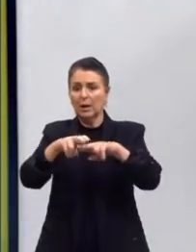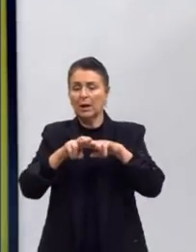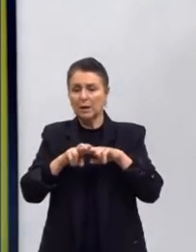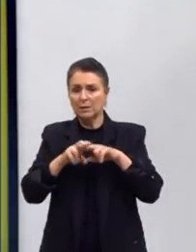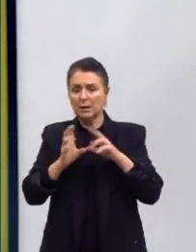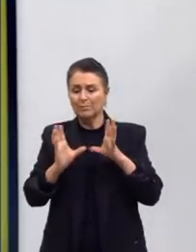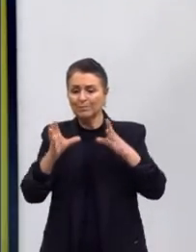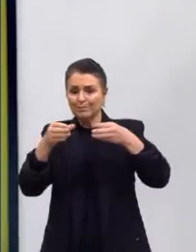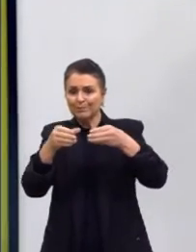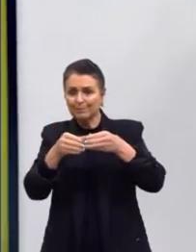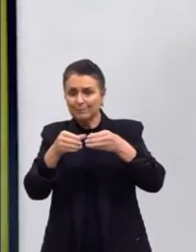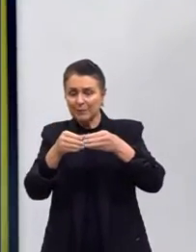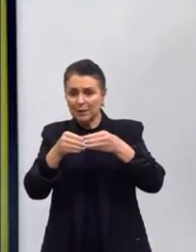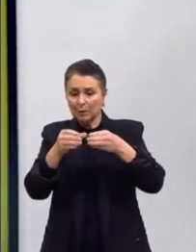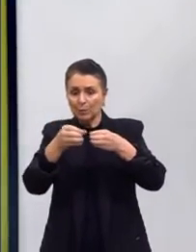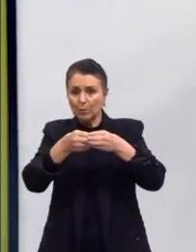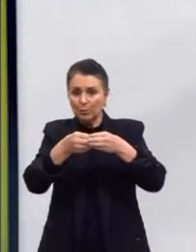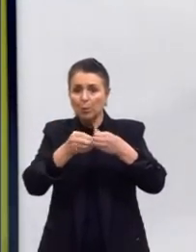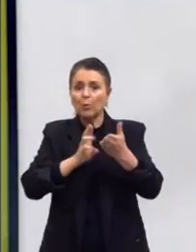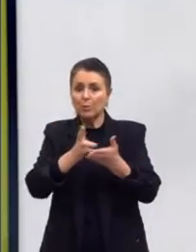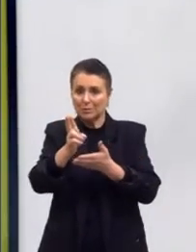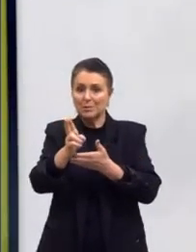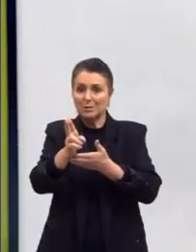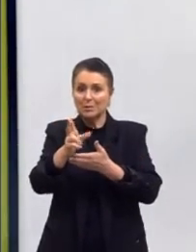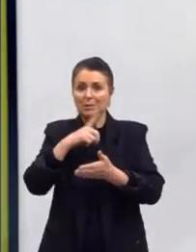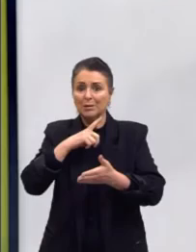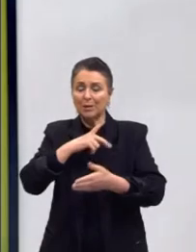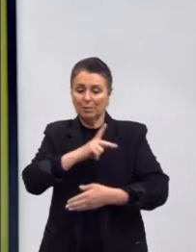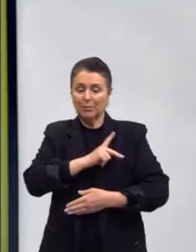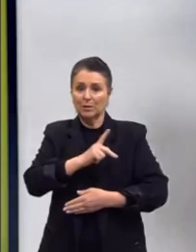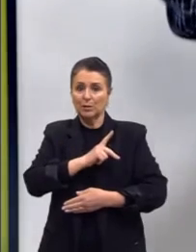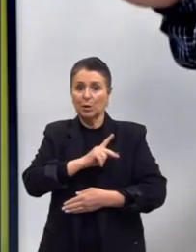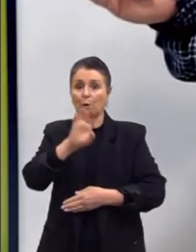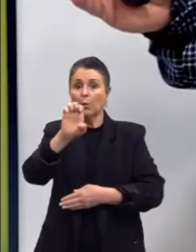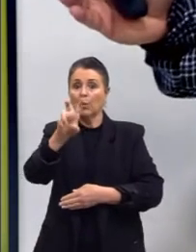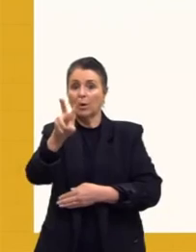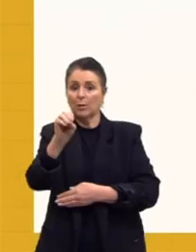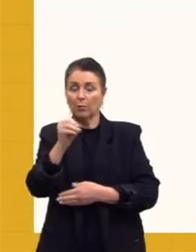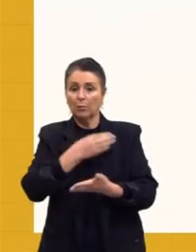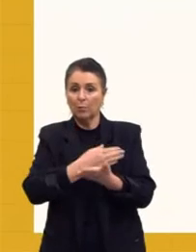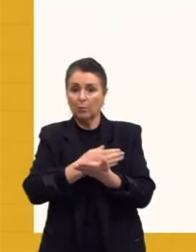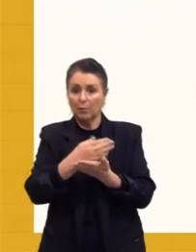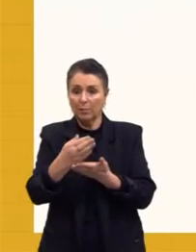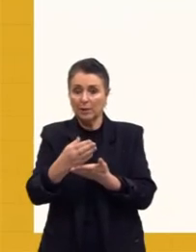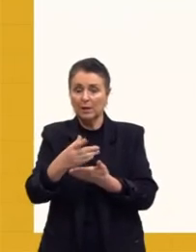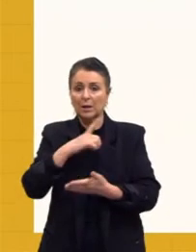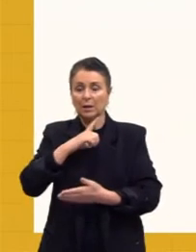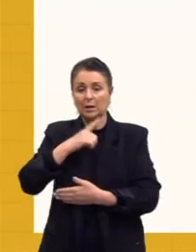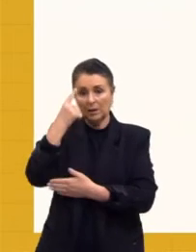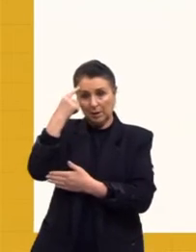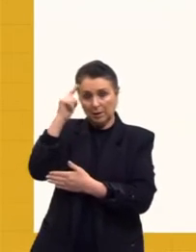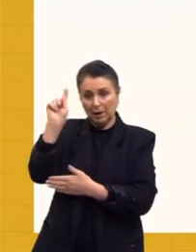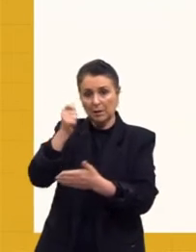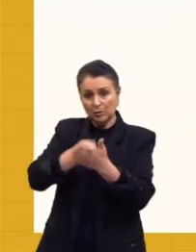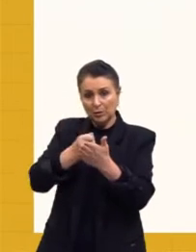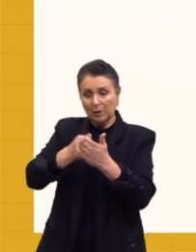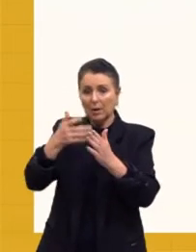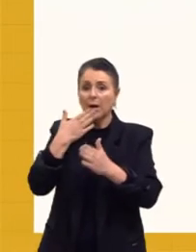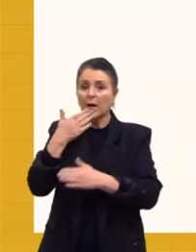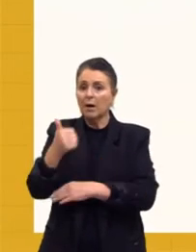que é menor conseguirá manter o seu seus presidentes exatamente ele entra com essa ideia de tentar